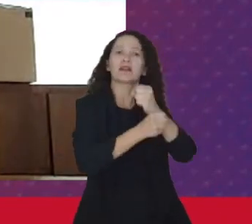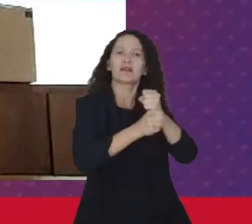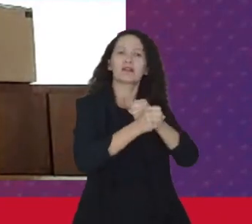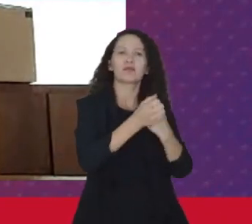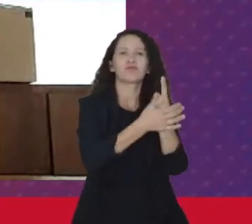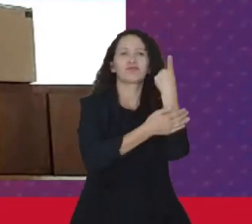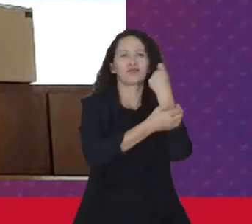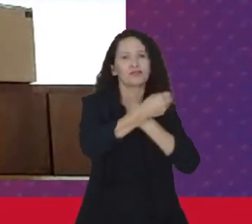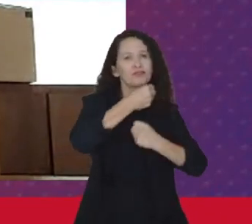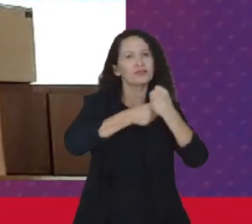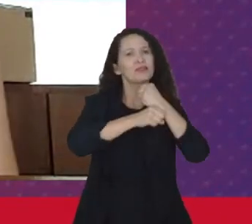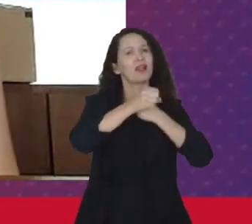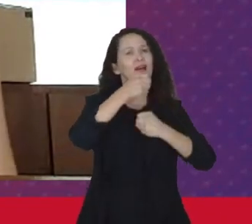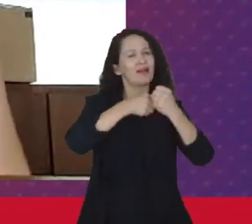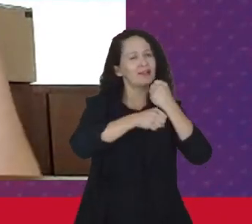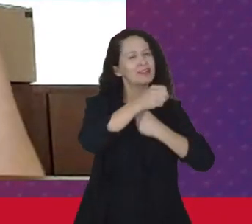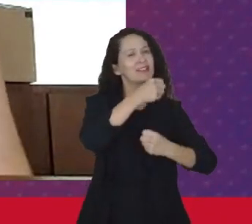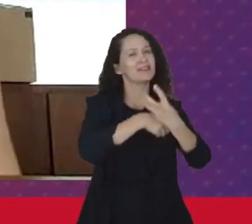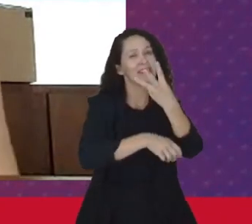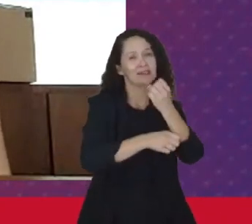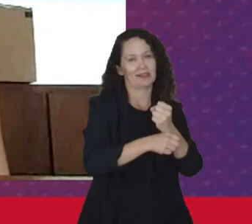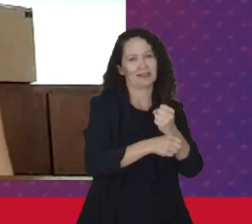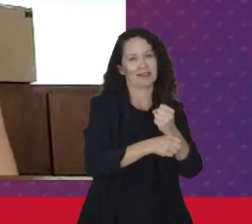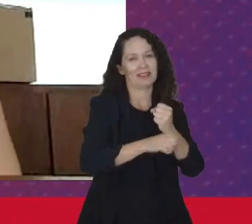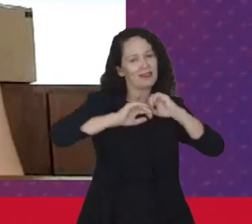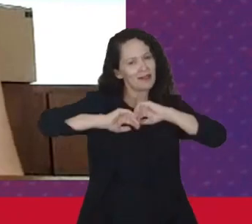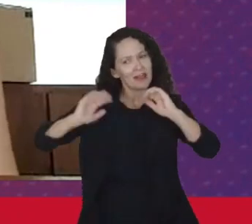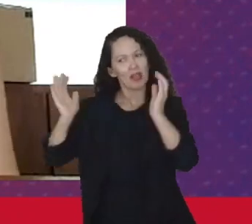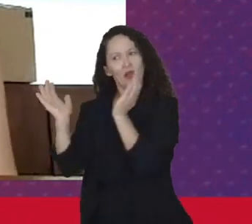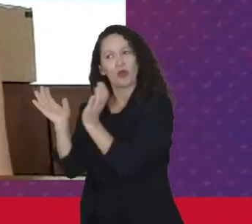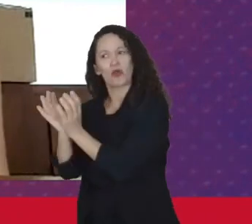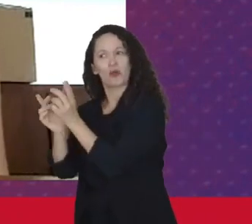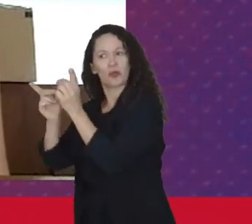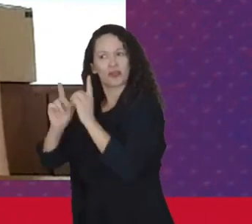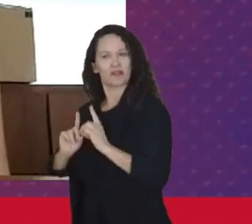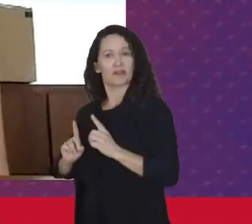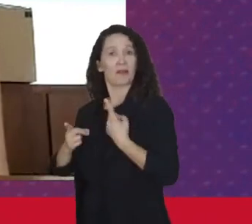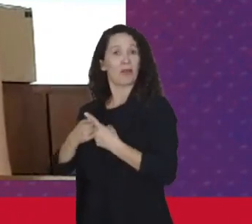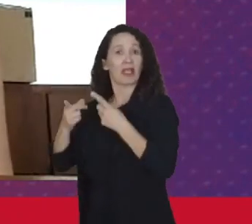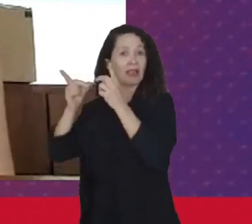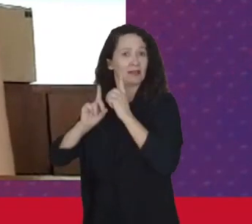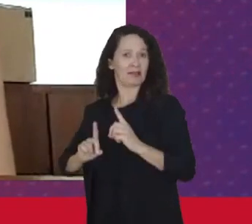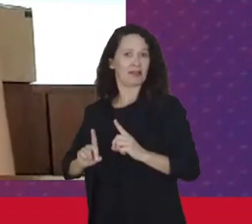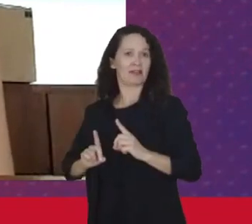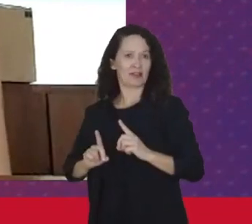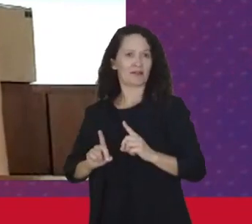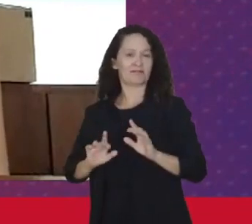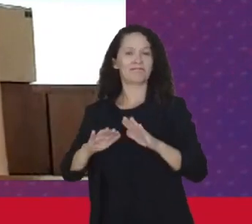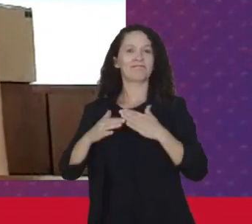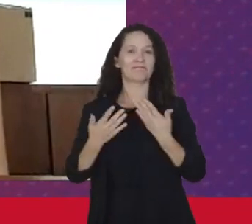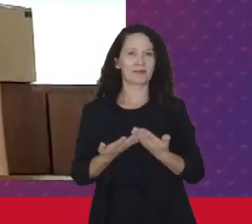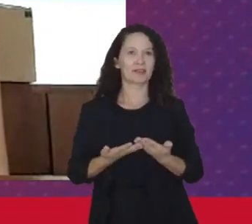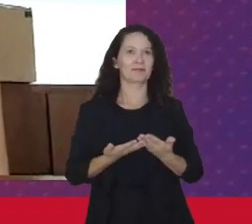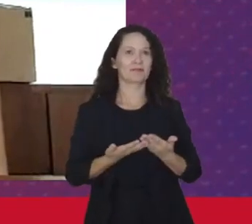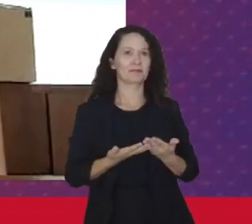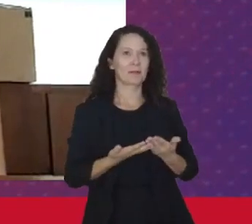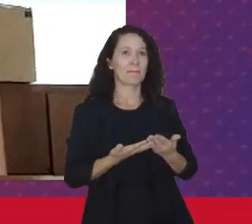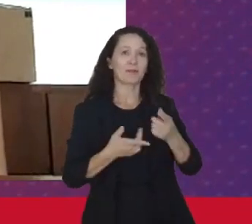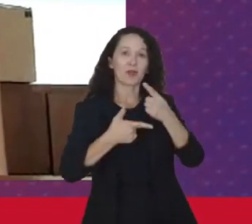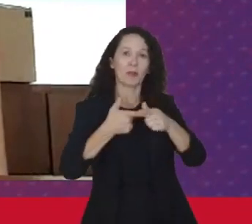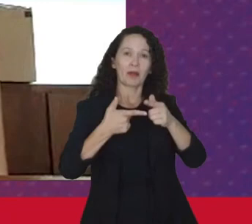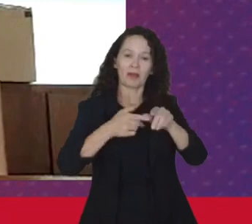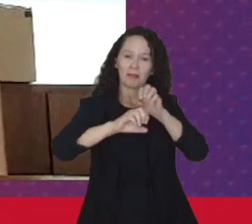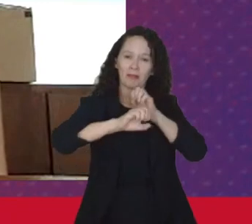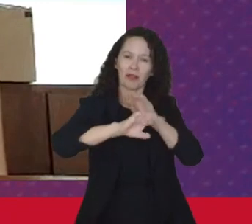segregadas do espaço das demais pessoas por sua condição de deficiência. Então, a inclusão educacional ela